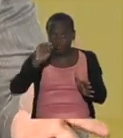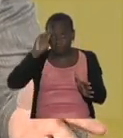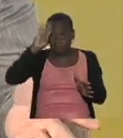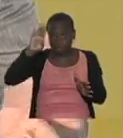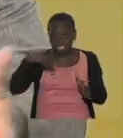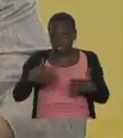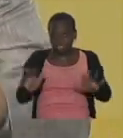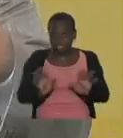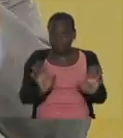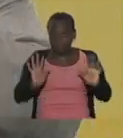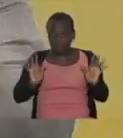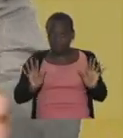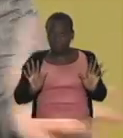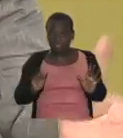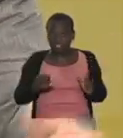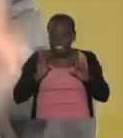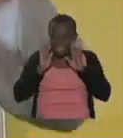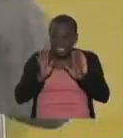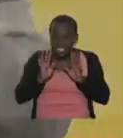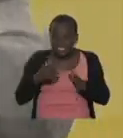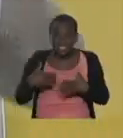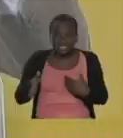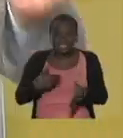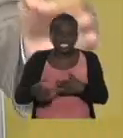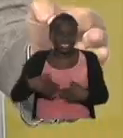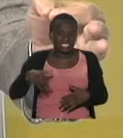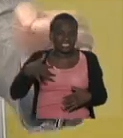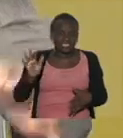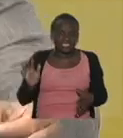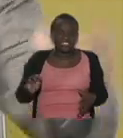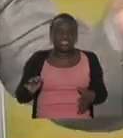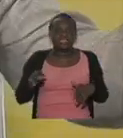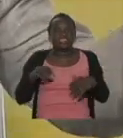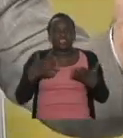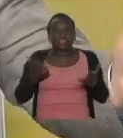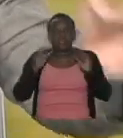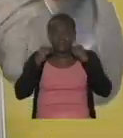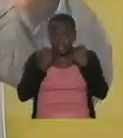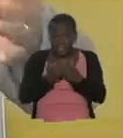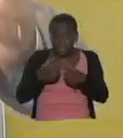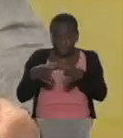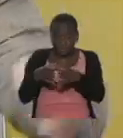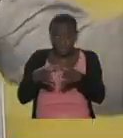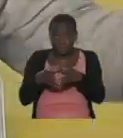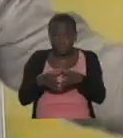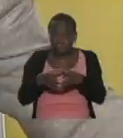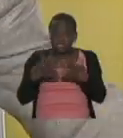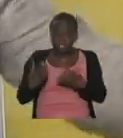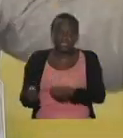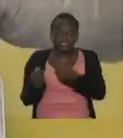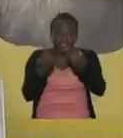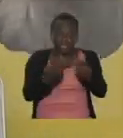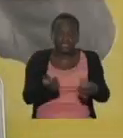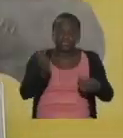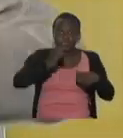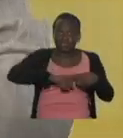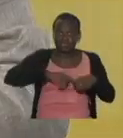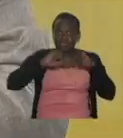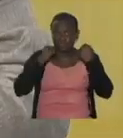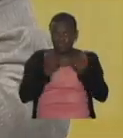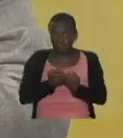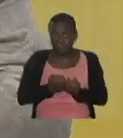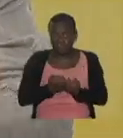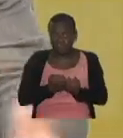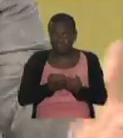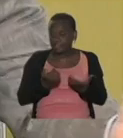livrar daquele problema e não tava nem aí para ele entrou contra o Maracanã para que o Maracanã o consócio Maracanã recebesse de volta